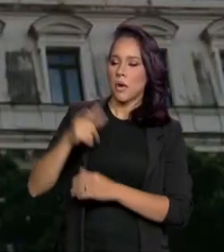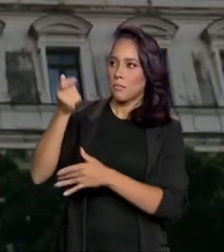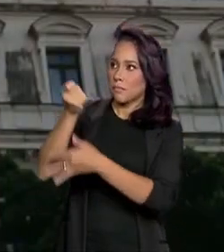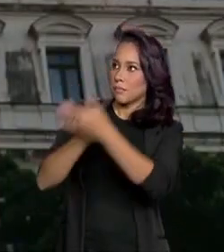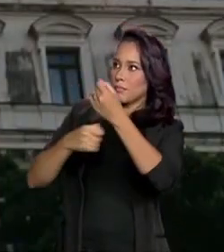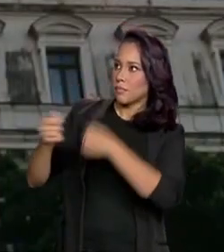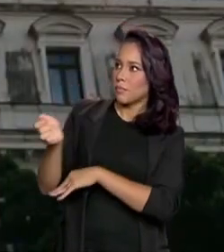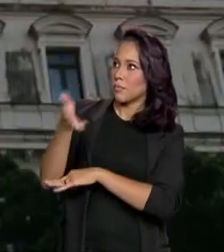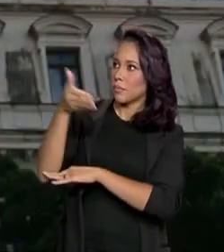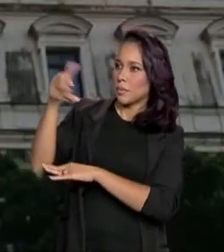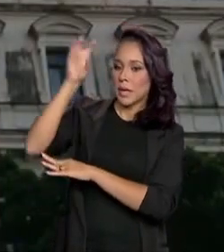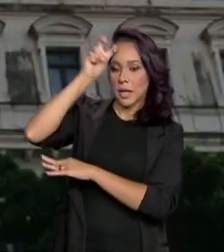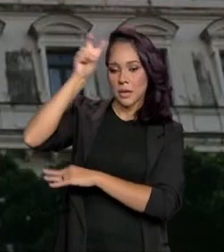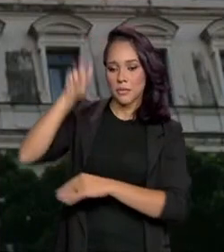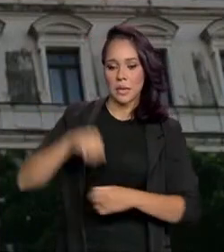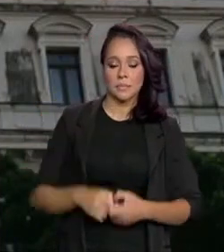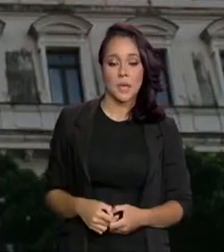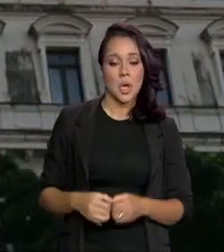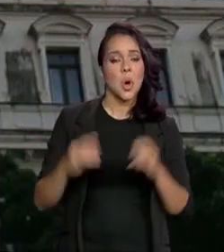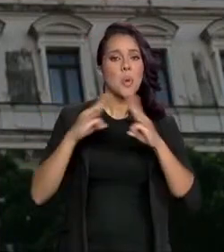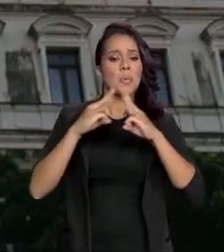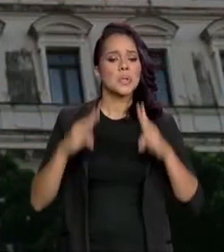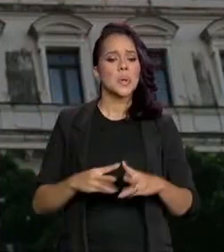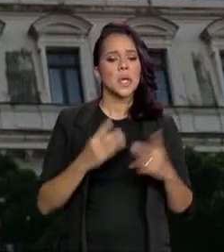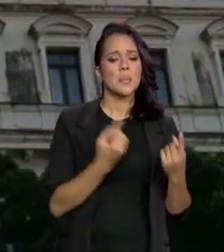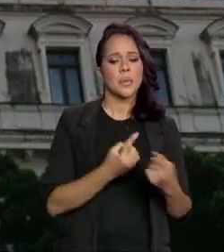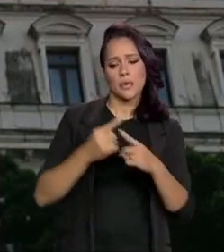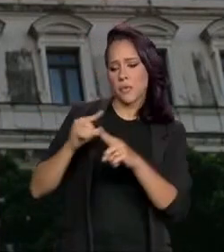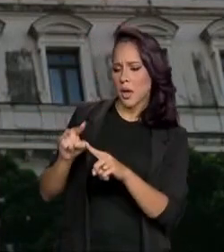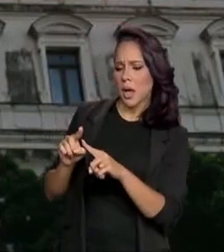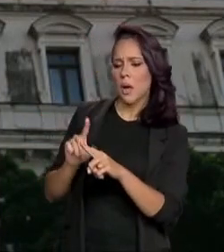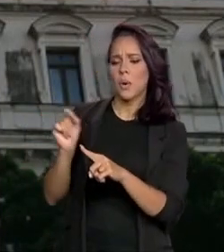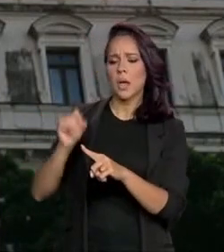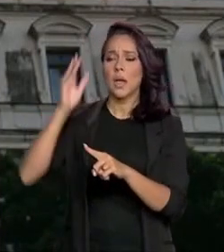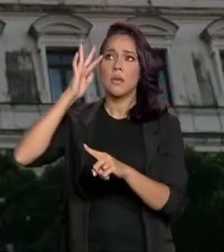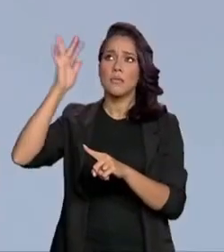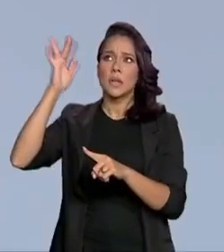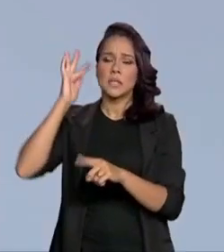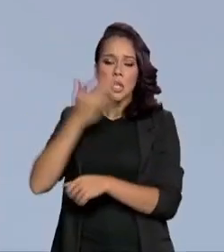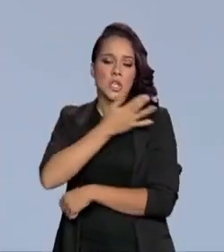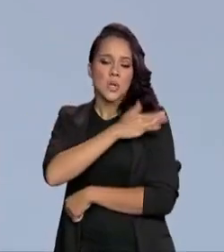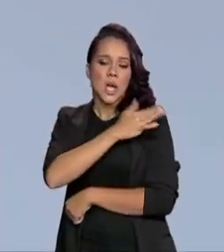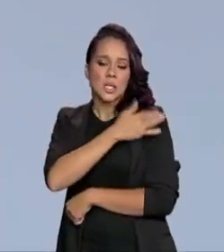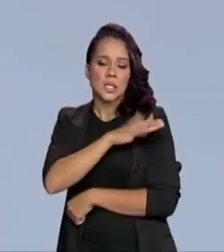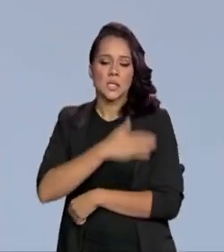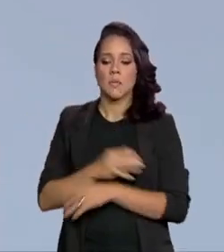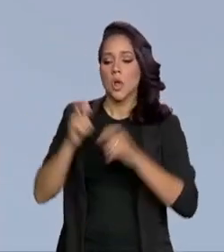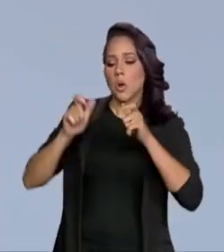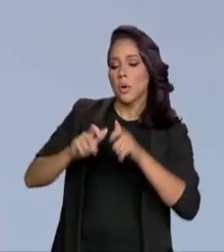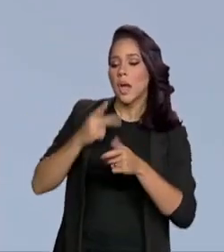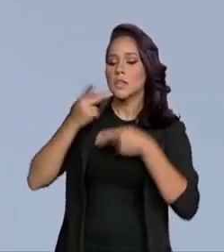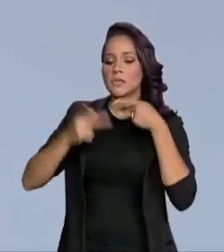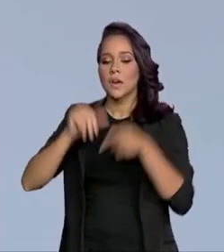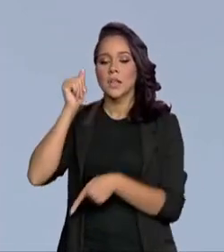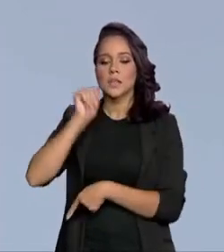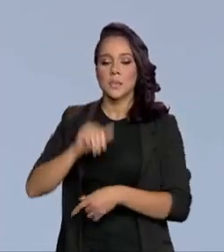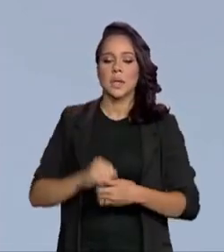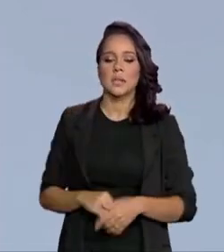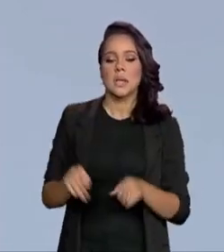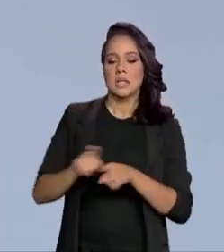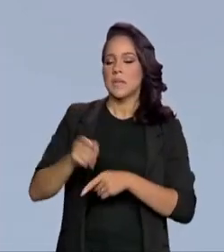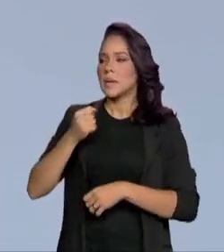nessa quinta-feira. Com isso, o museu quer provocar, como a gente disse, reflexões sobre racismo, lugar de fala dessas mulheres e